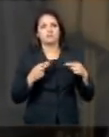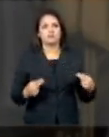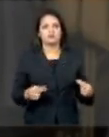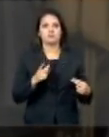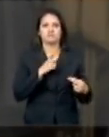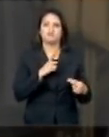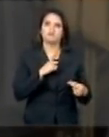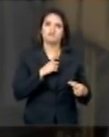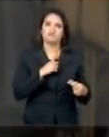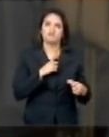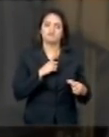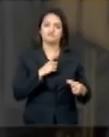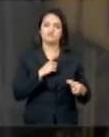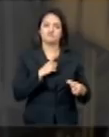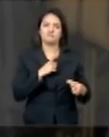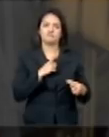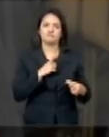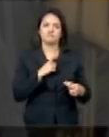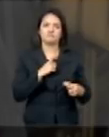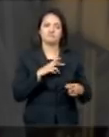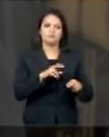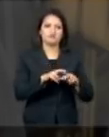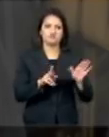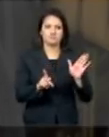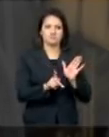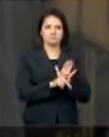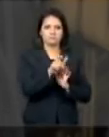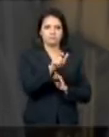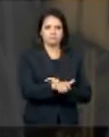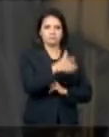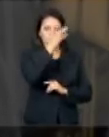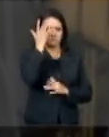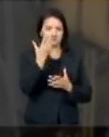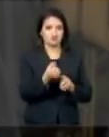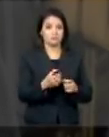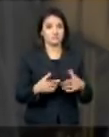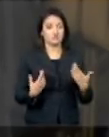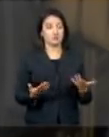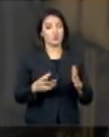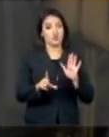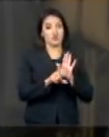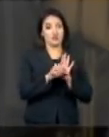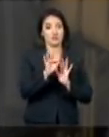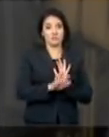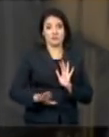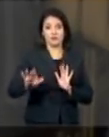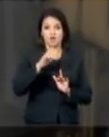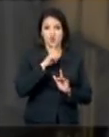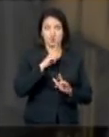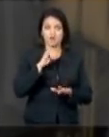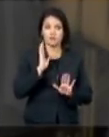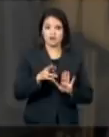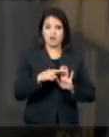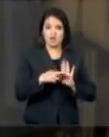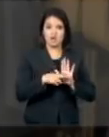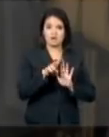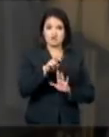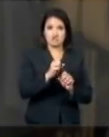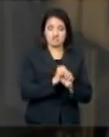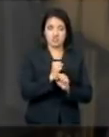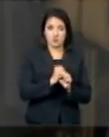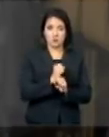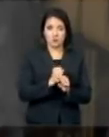aos destinatárias portanto a lei federal fresh para de cinco anos mesmo para casos anteriores